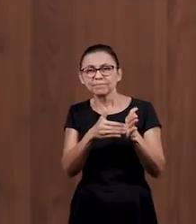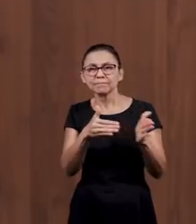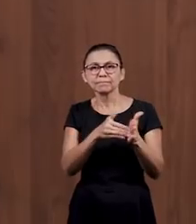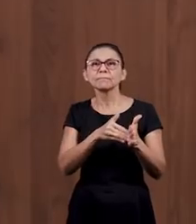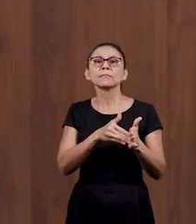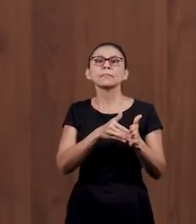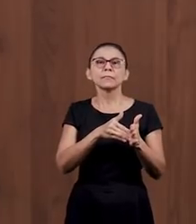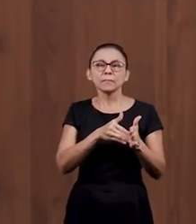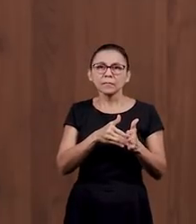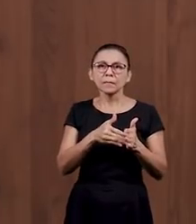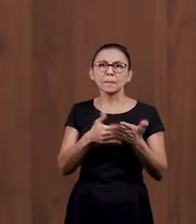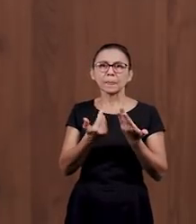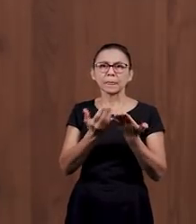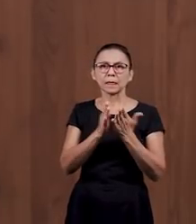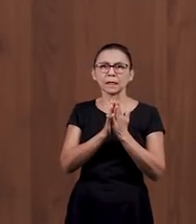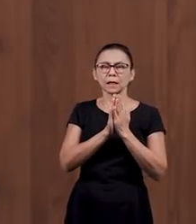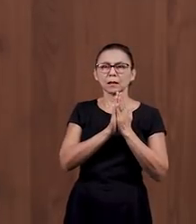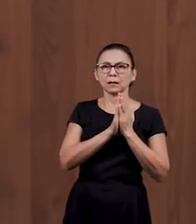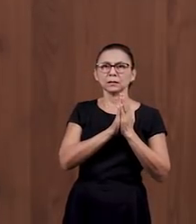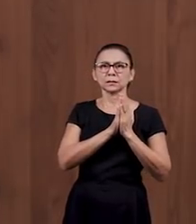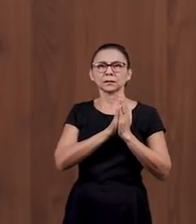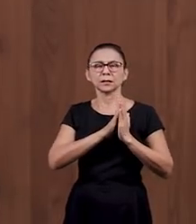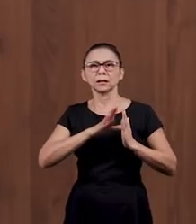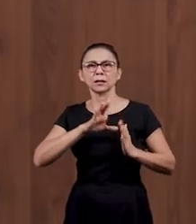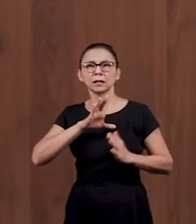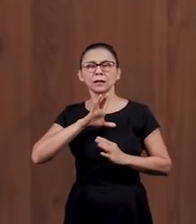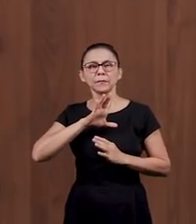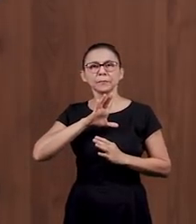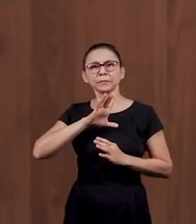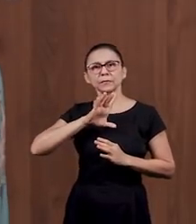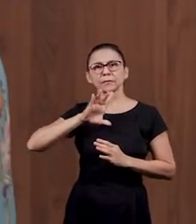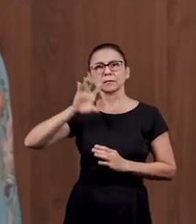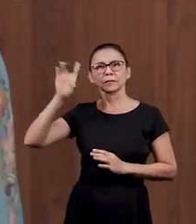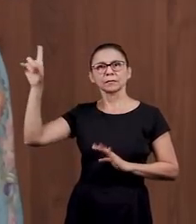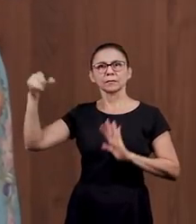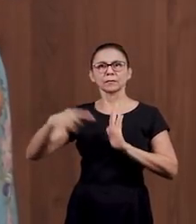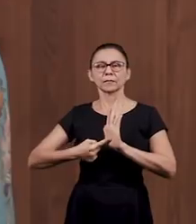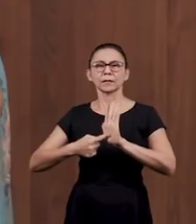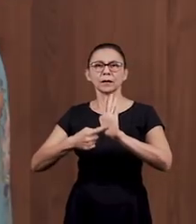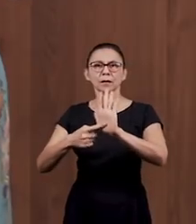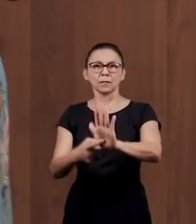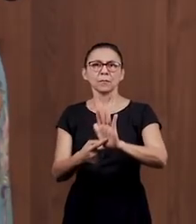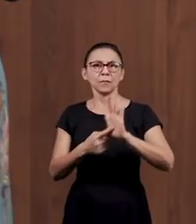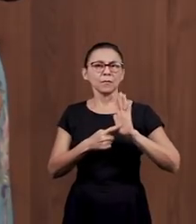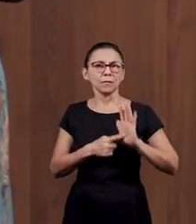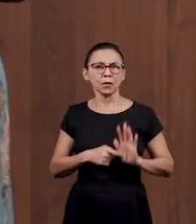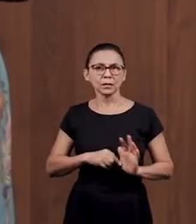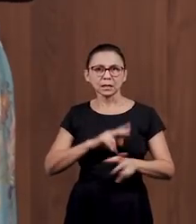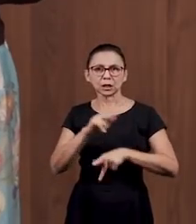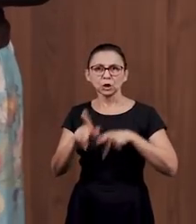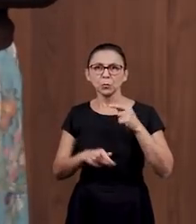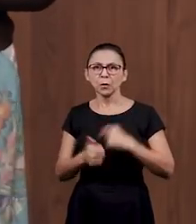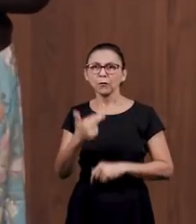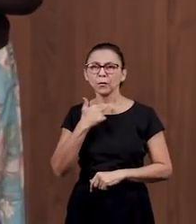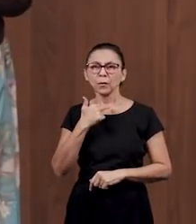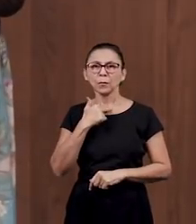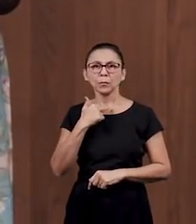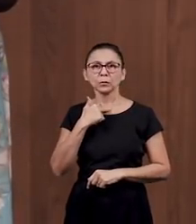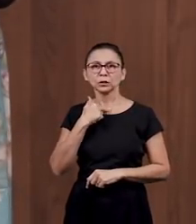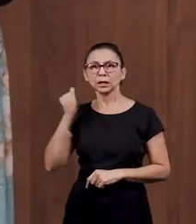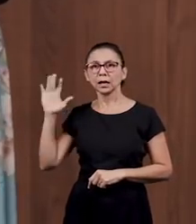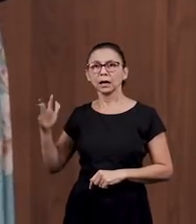que a palavra fala que o povo já não ia sacrificar ao Senhor no tabernáculo. Que coisa terrível!